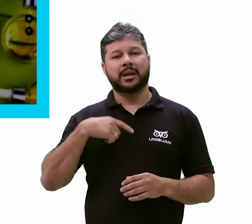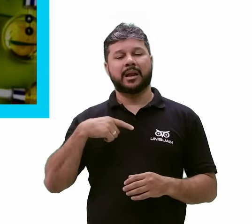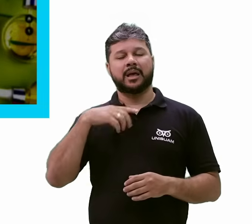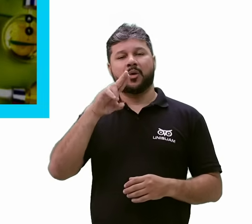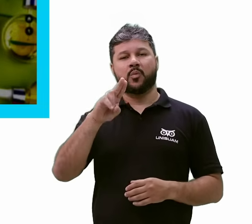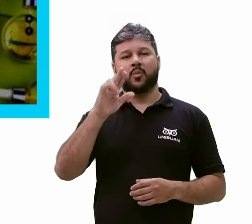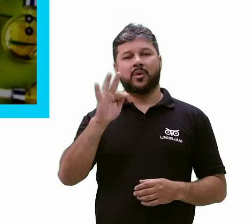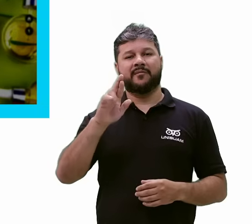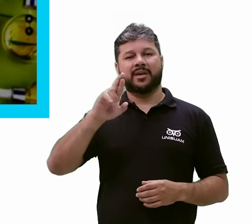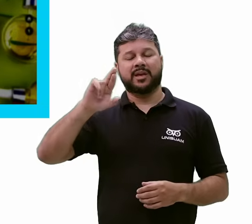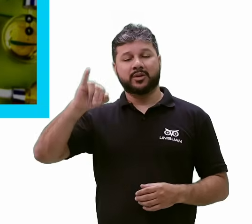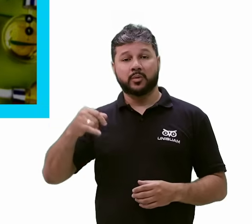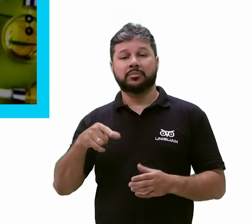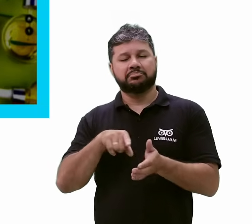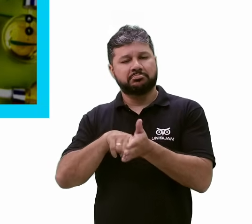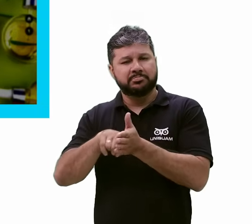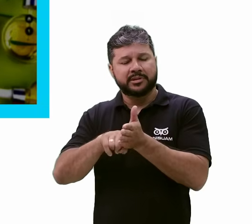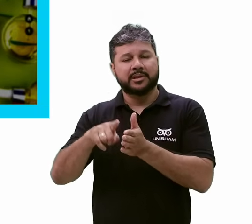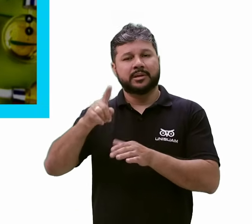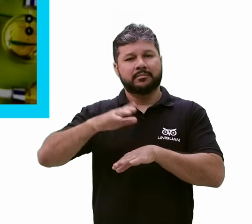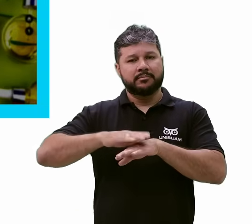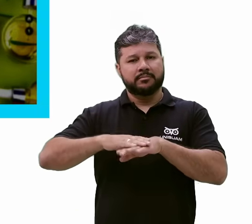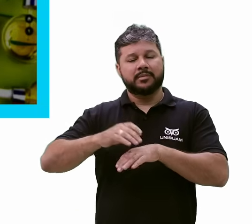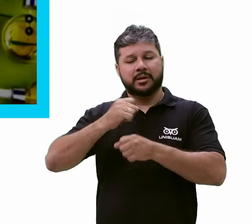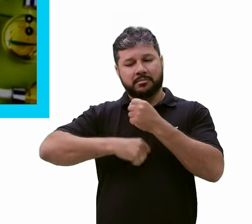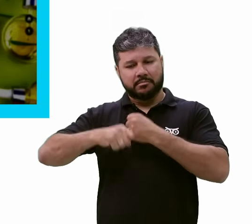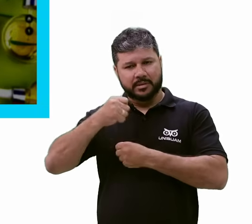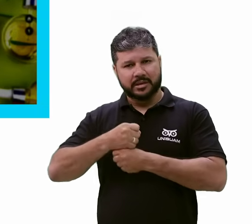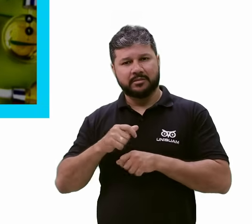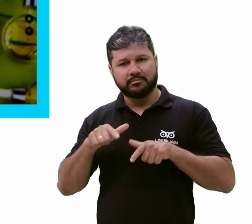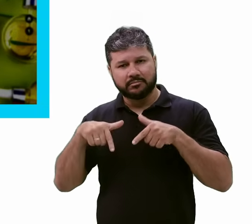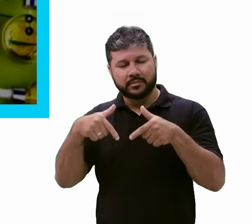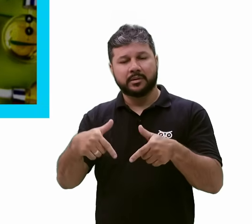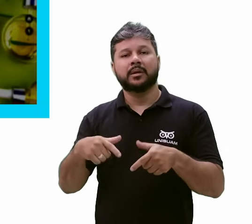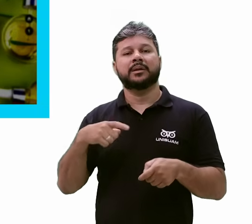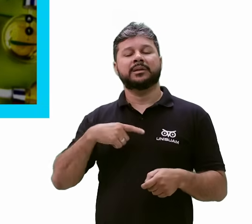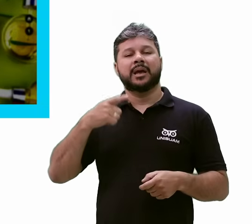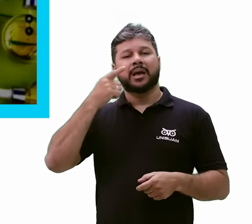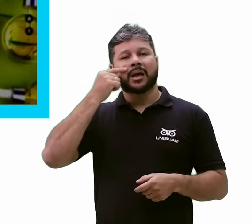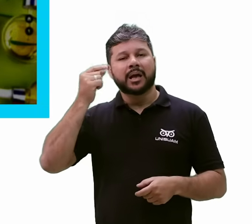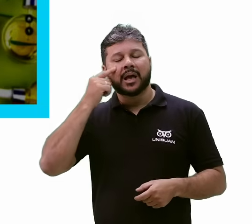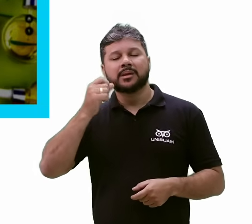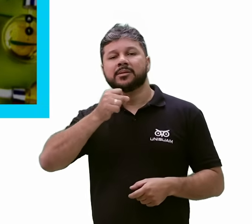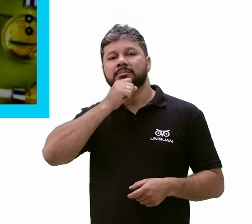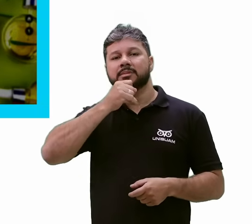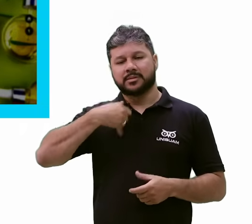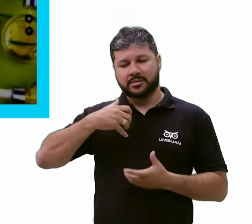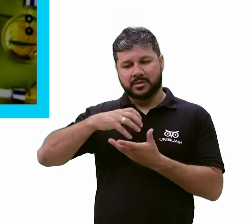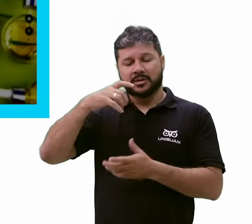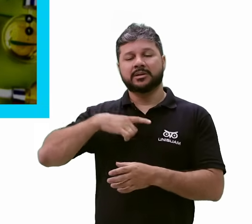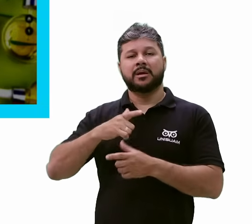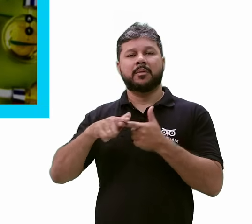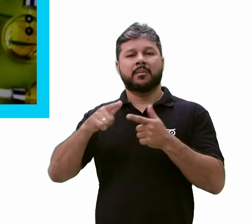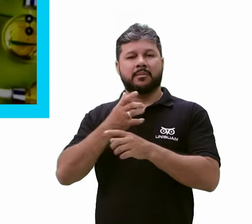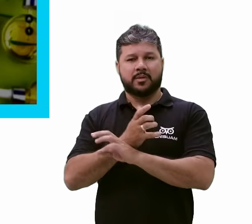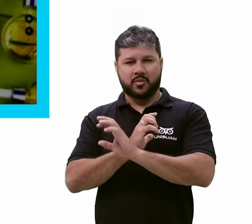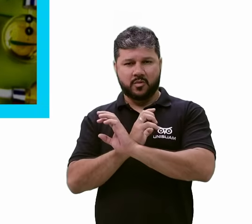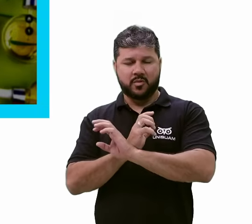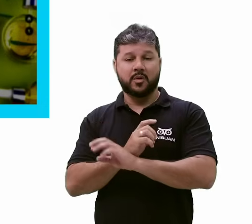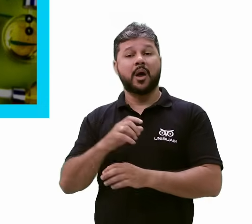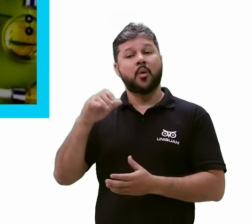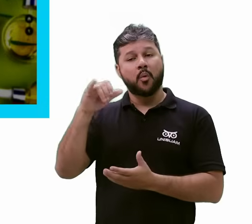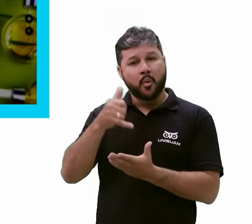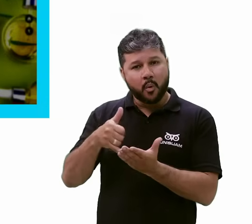própria, na Universidade Rural, na nossa pesquisa que foi realizada ano passado, a gente tratava gatos idosos com